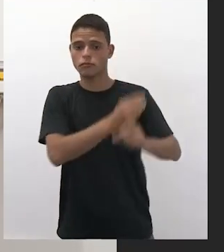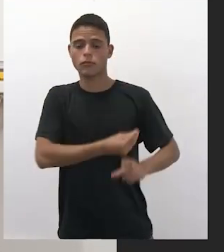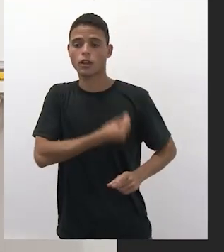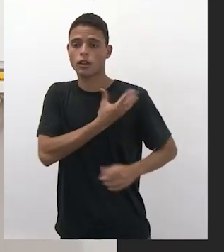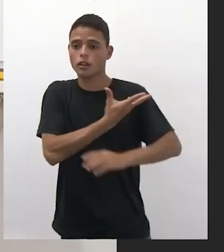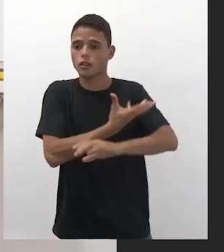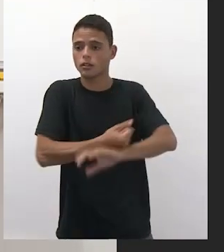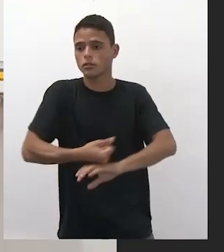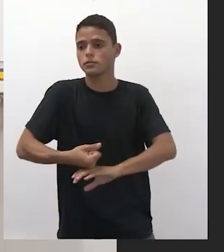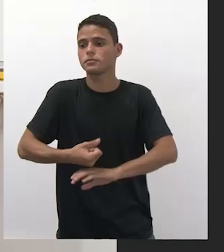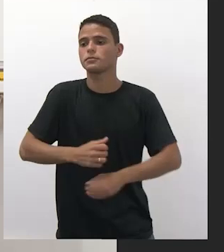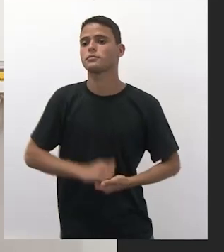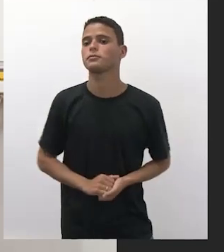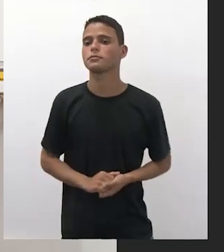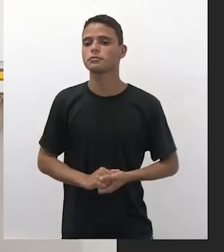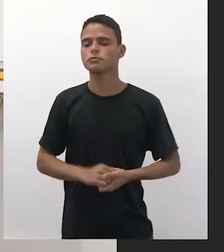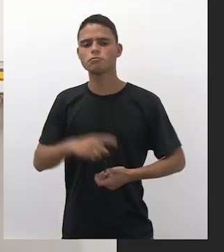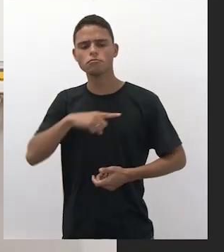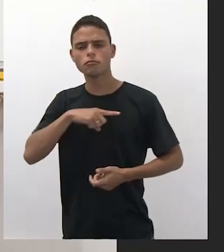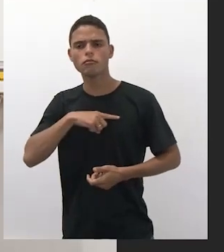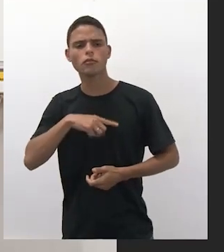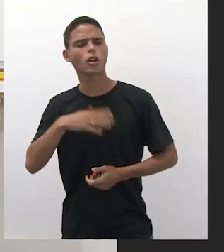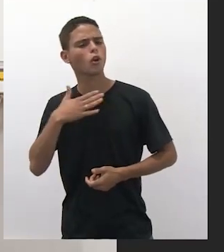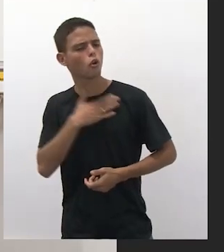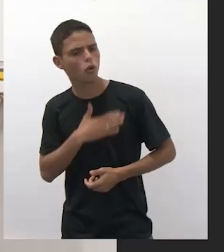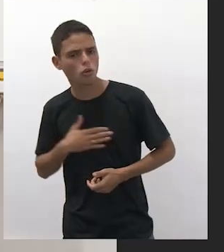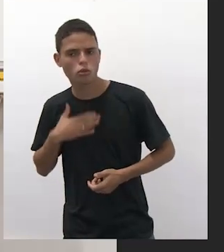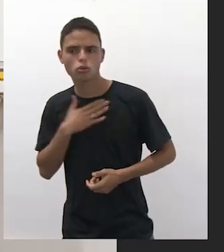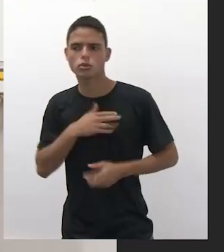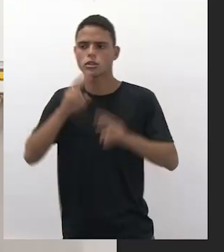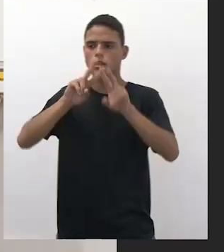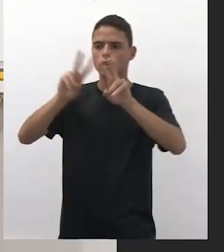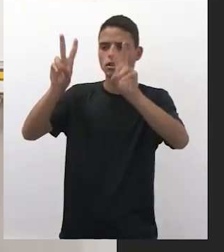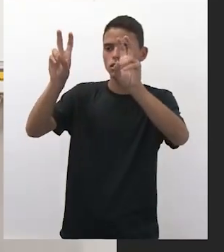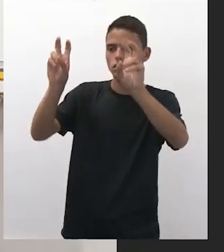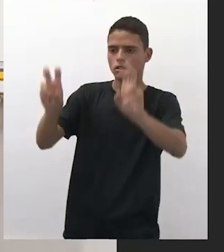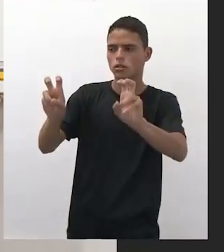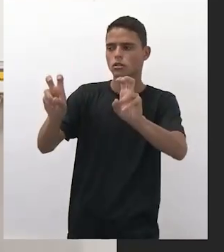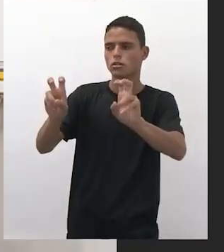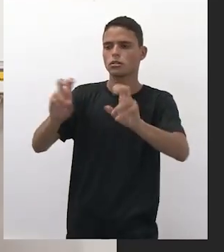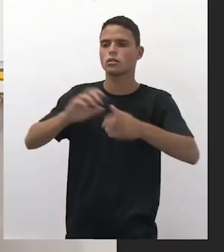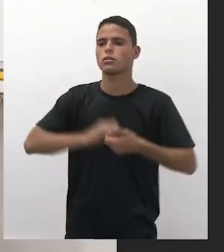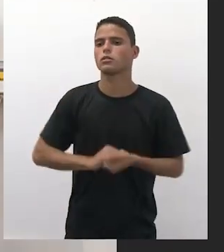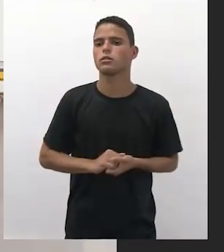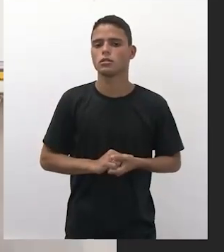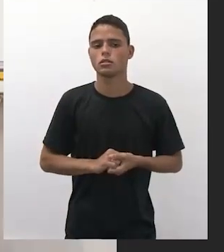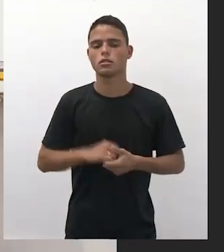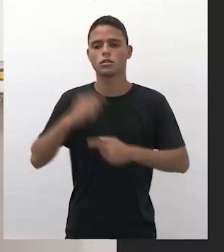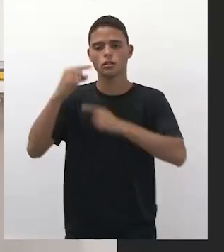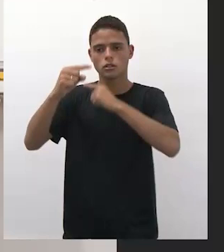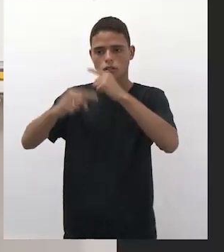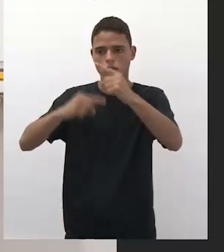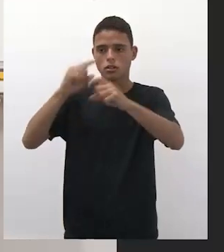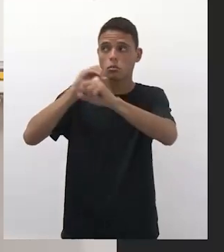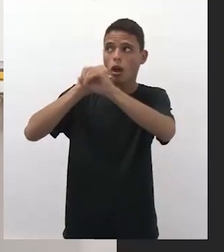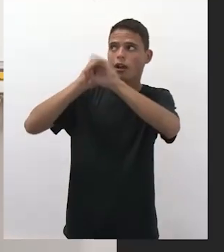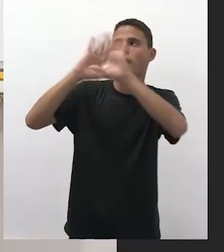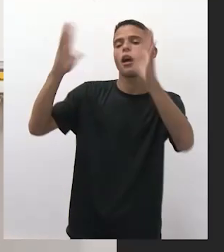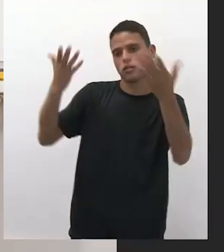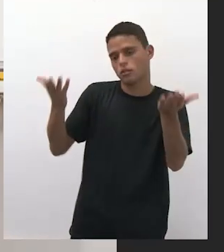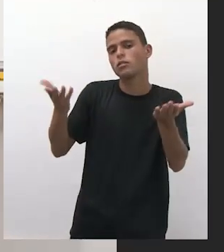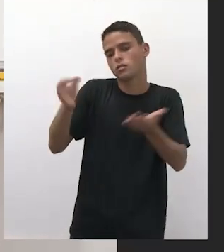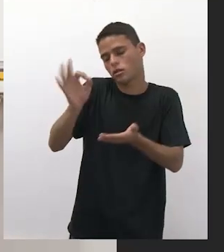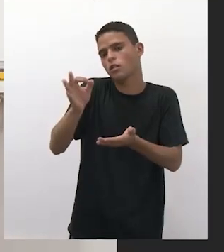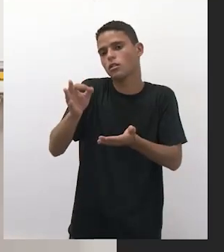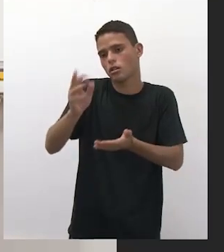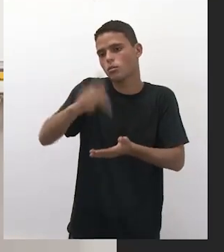estante e me interessei pelo título, né? Não sabia, né? Depois, claro, que a professora pediu numa